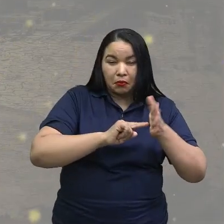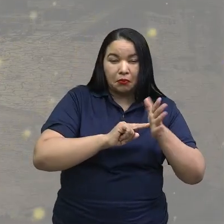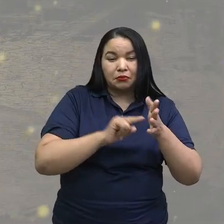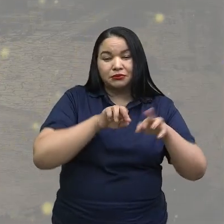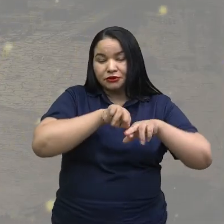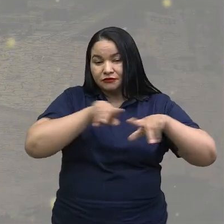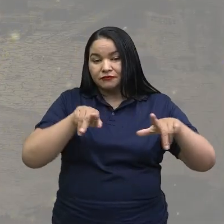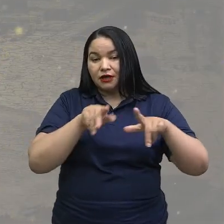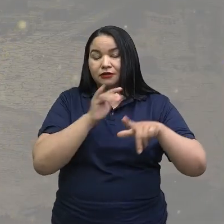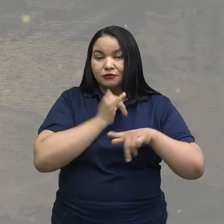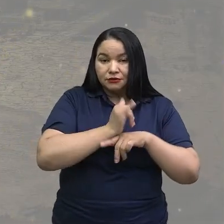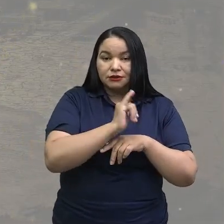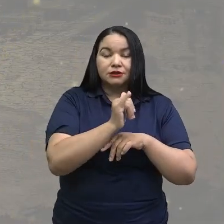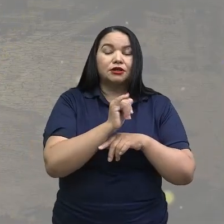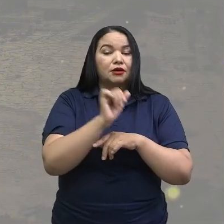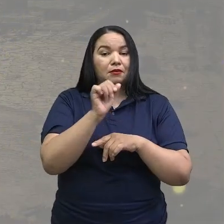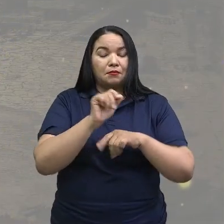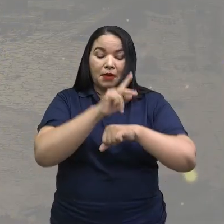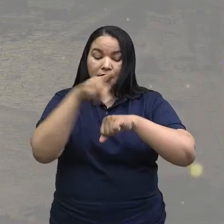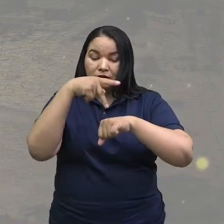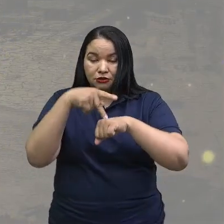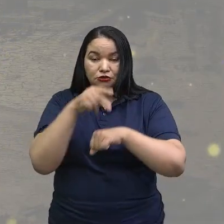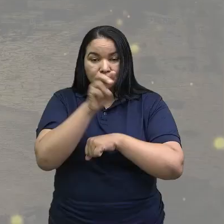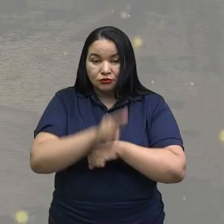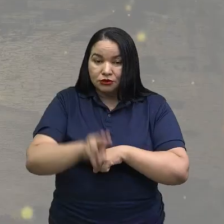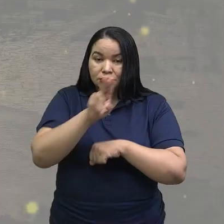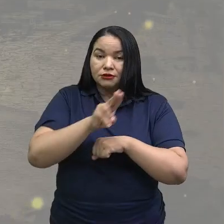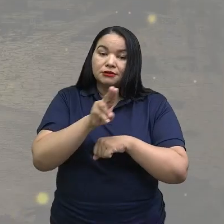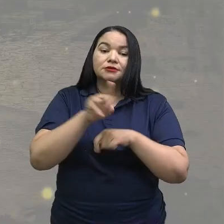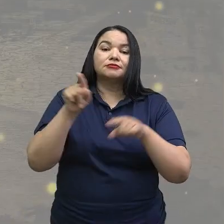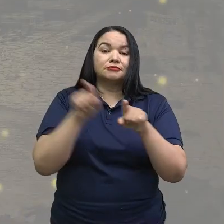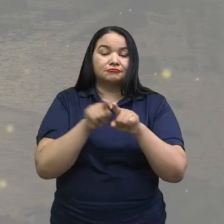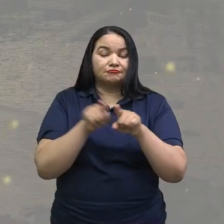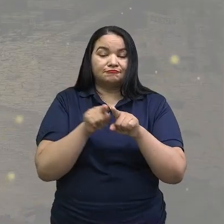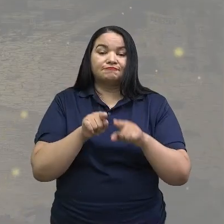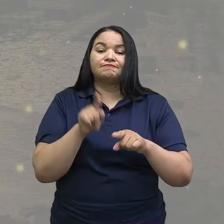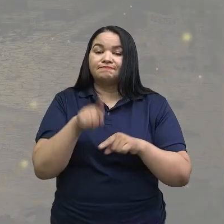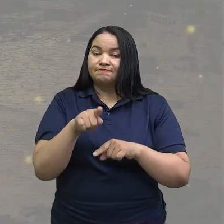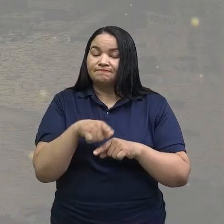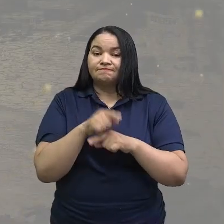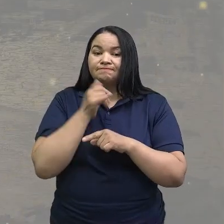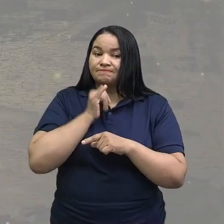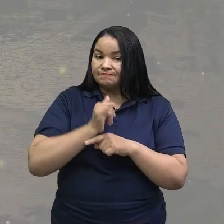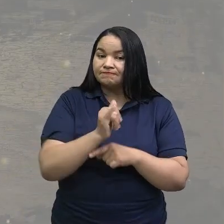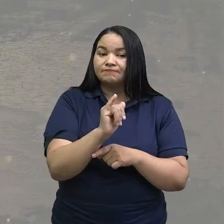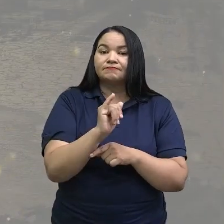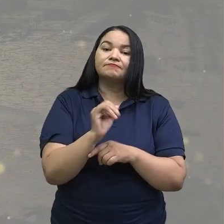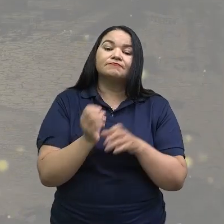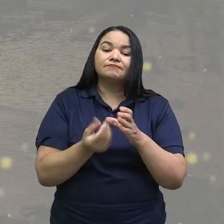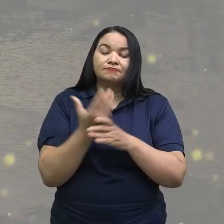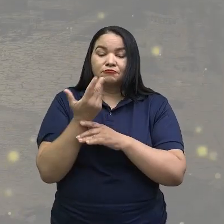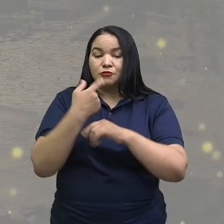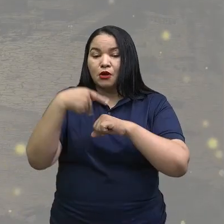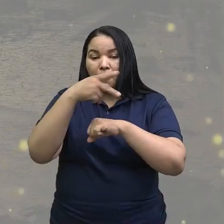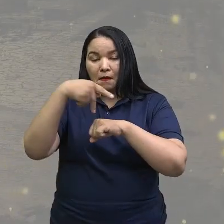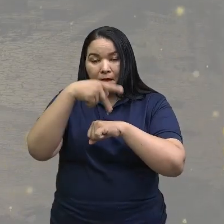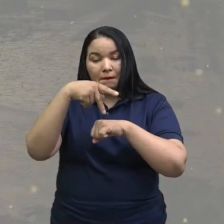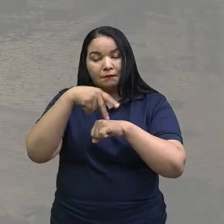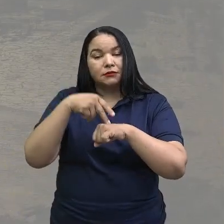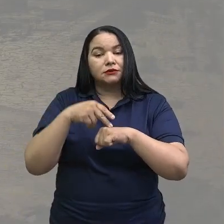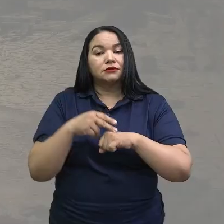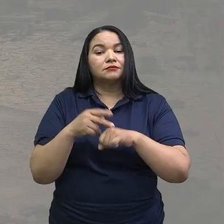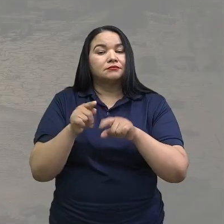vários países que utilizam, né, a energia nuclear como uma das matrizes energéticas dos seus países,